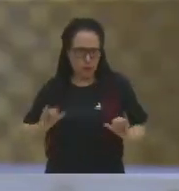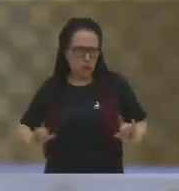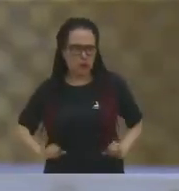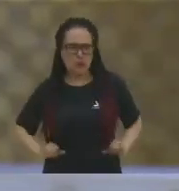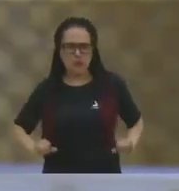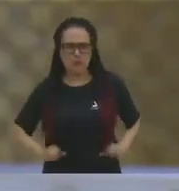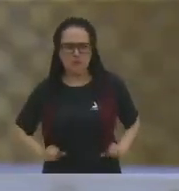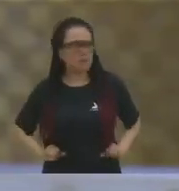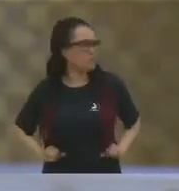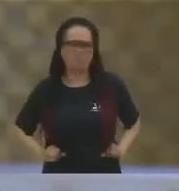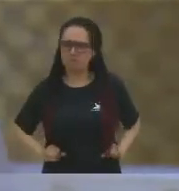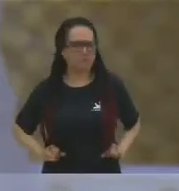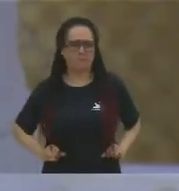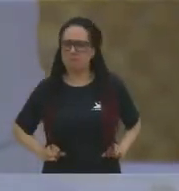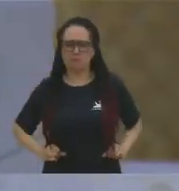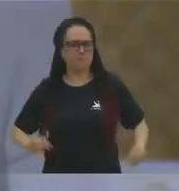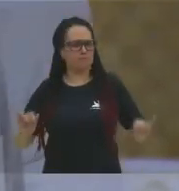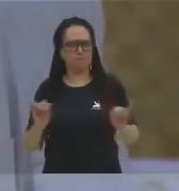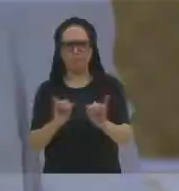bobagem.